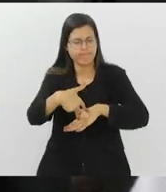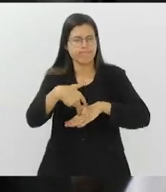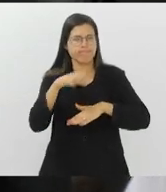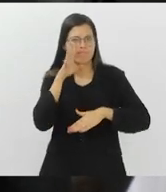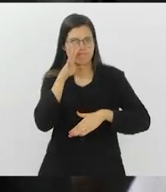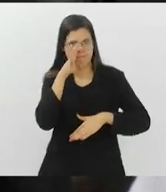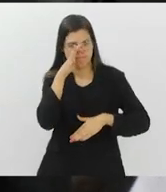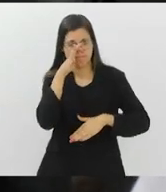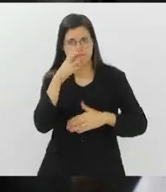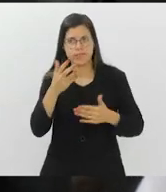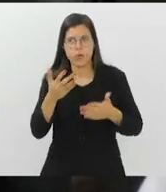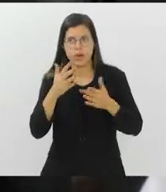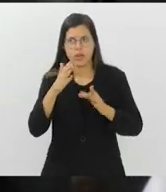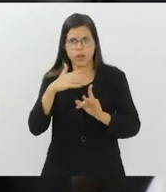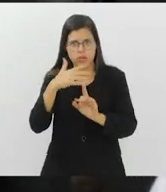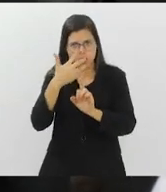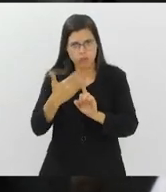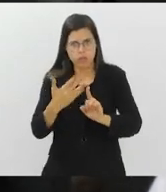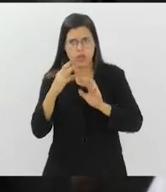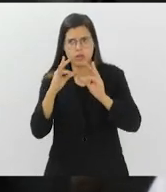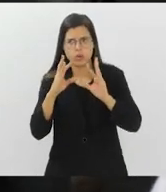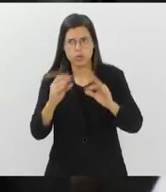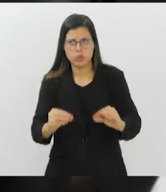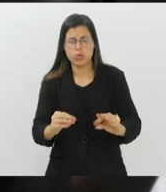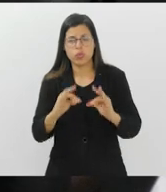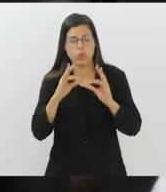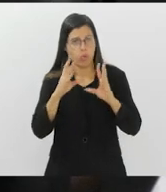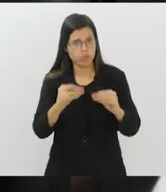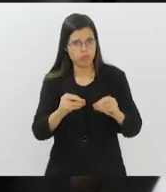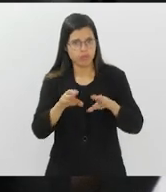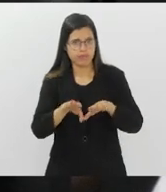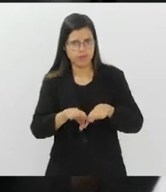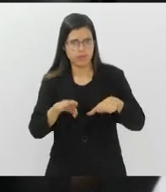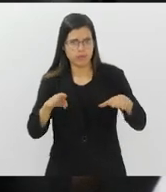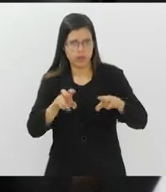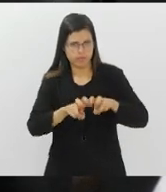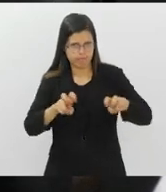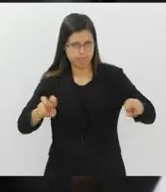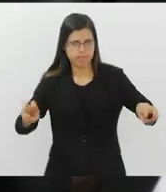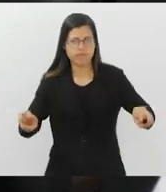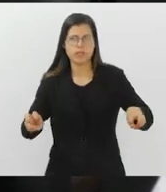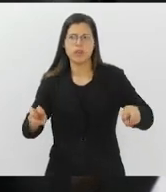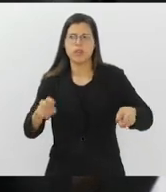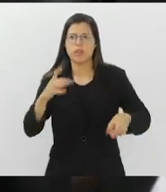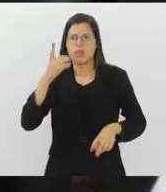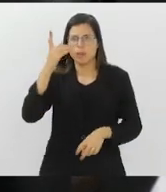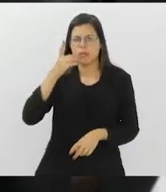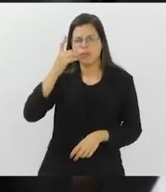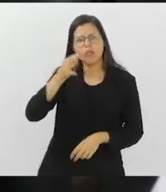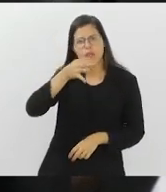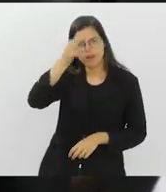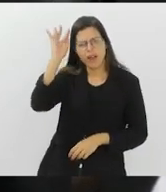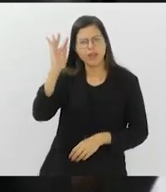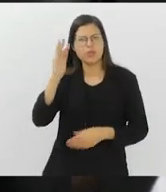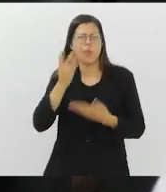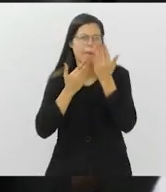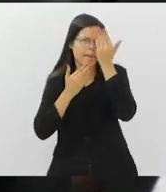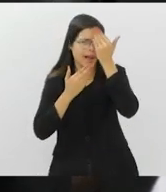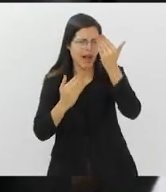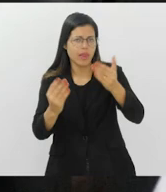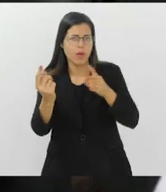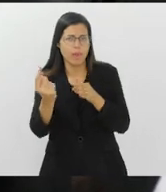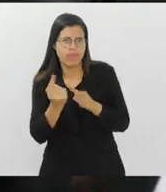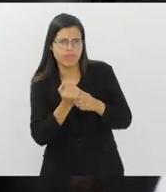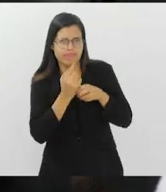queria saudar todos da mesa na figura do deputado Fred Pacheco e falar, meu, muito obrigada por vocês nos acolherem e acolherem a